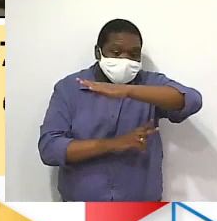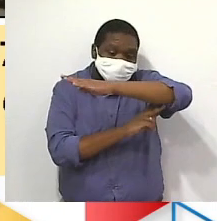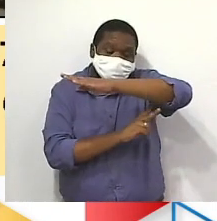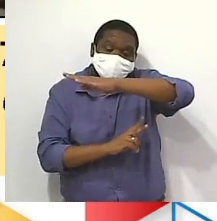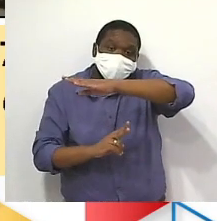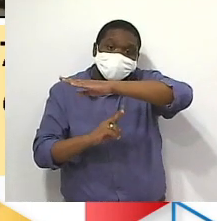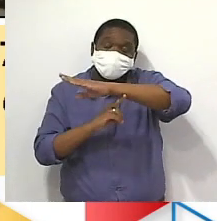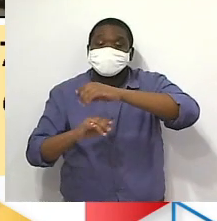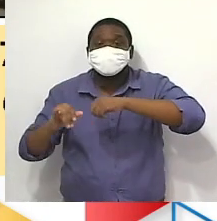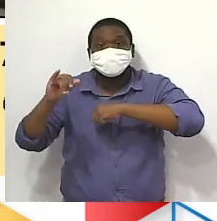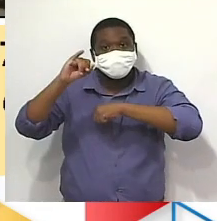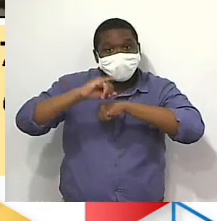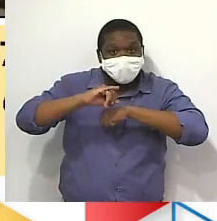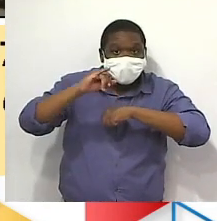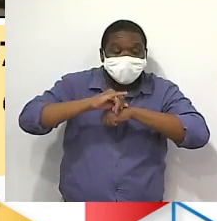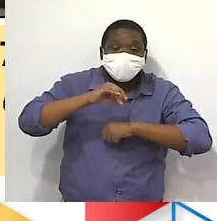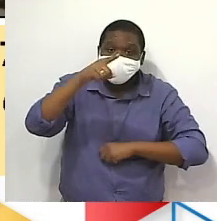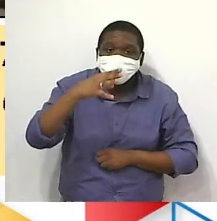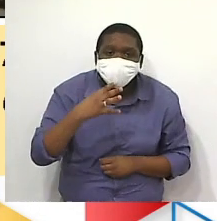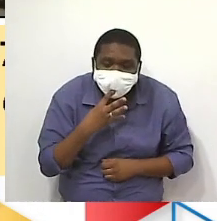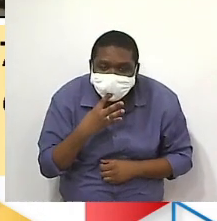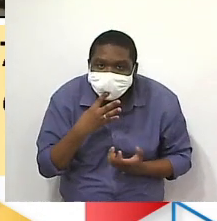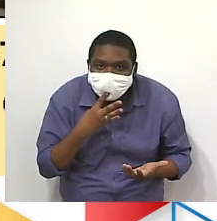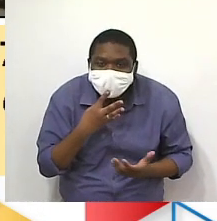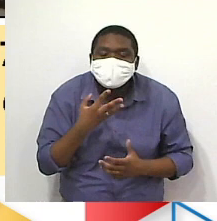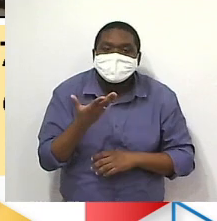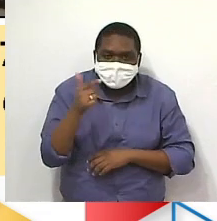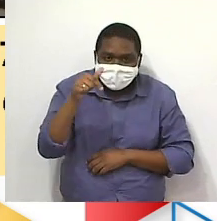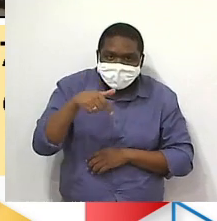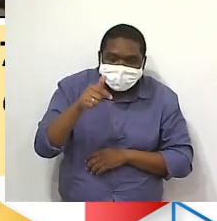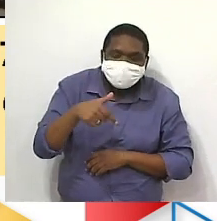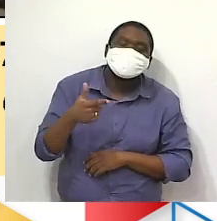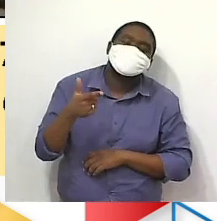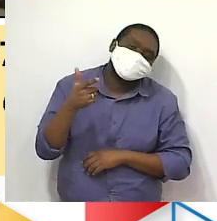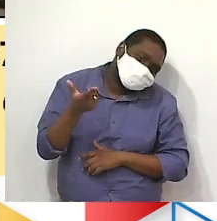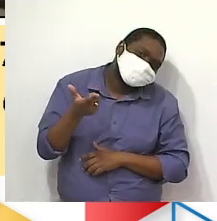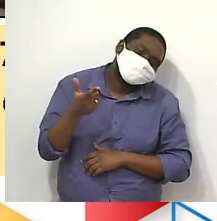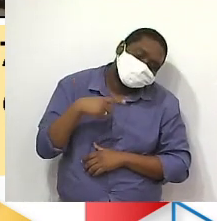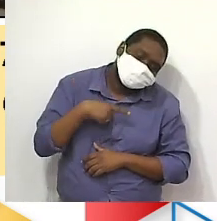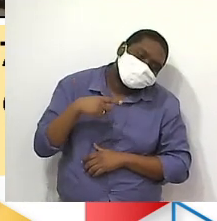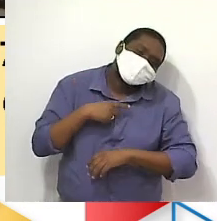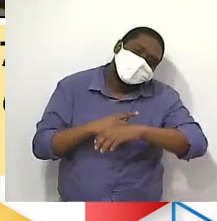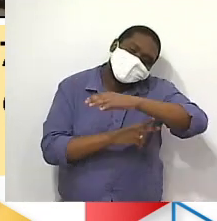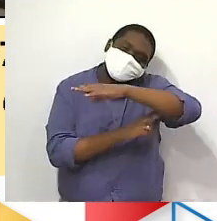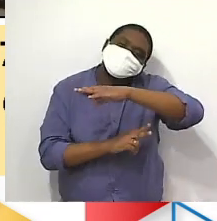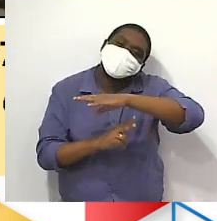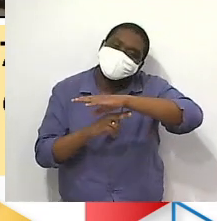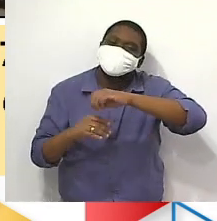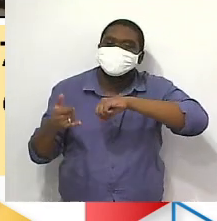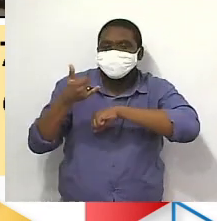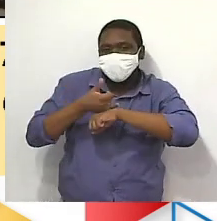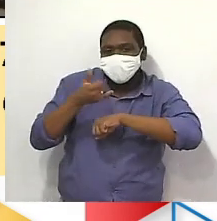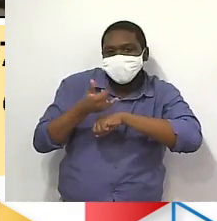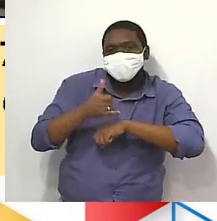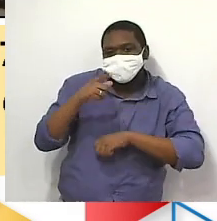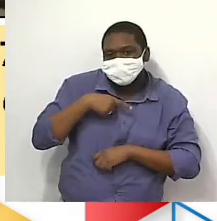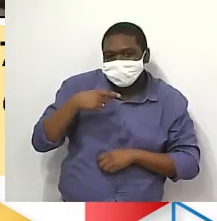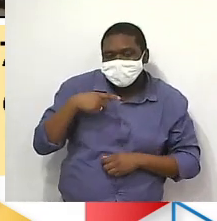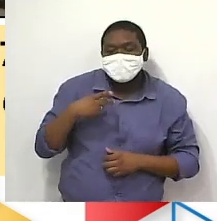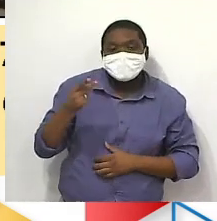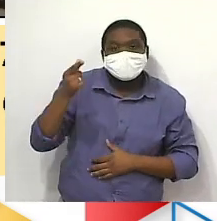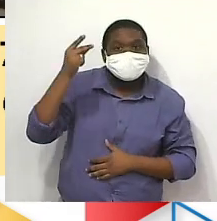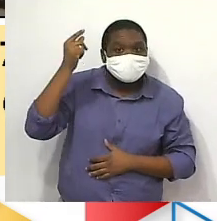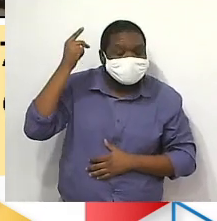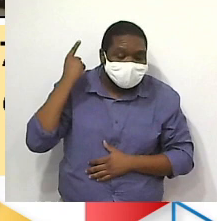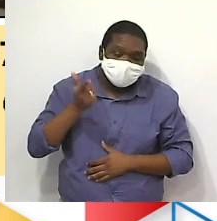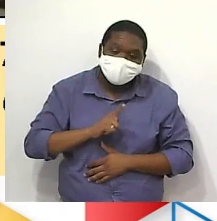não conhece a Ponte de Ferro? Você não conhece a Ponte de Ferro? Vá lá conhecer a Ponte de Ferro. Muito antiga. Ela aí tem sua